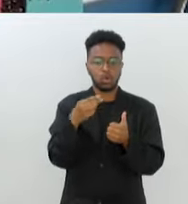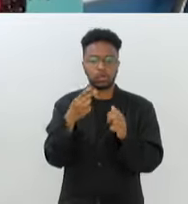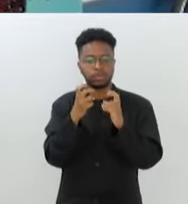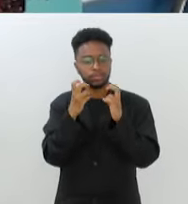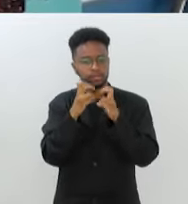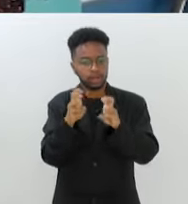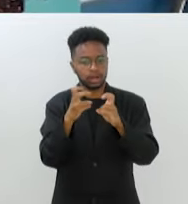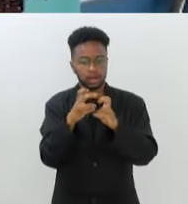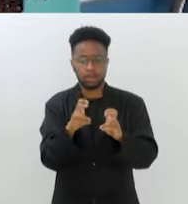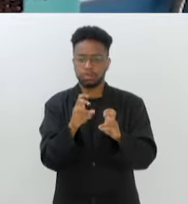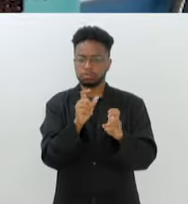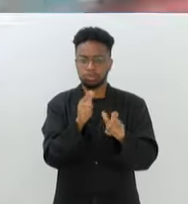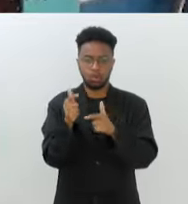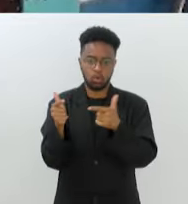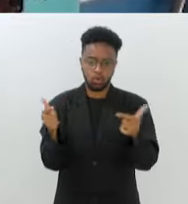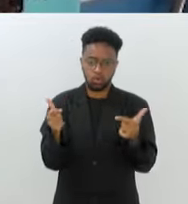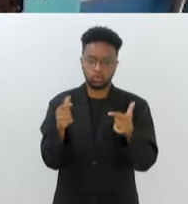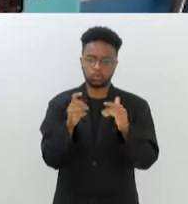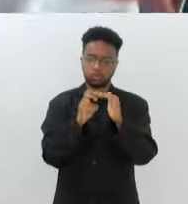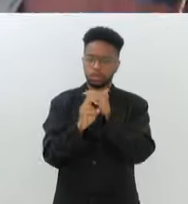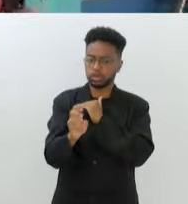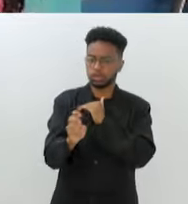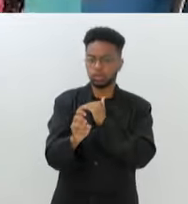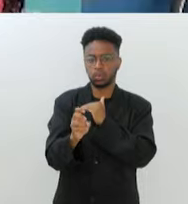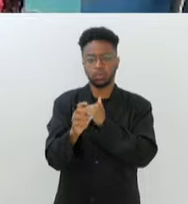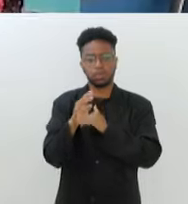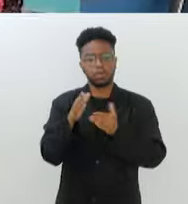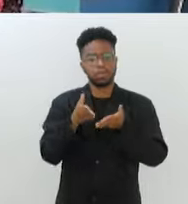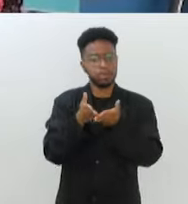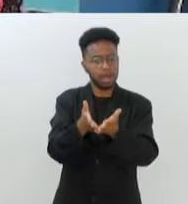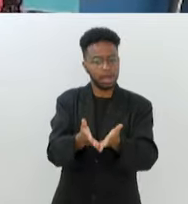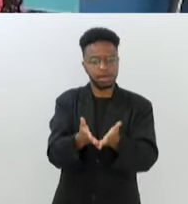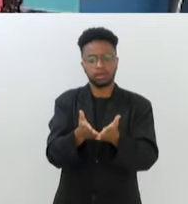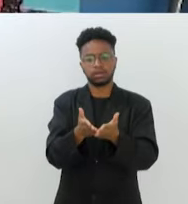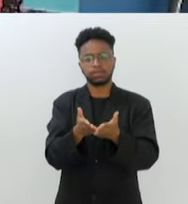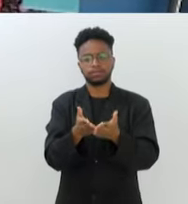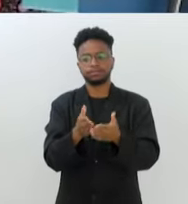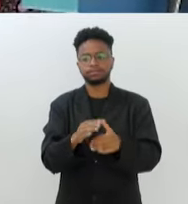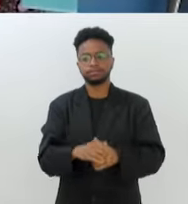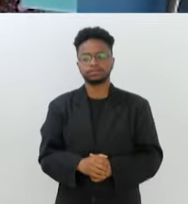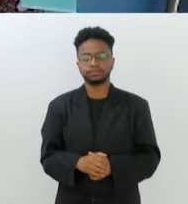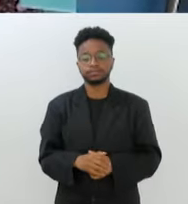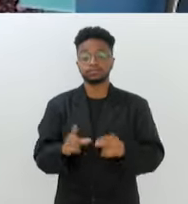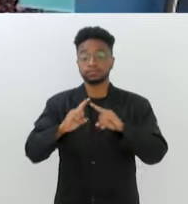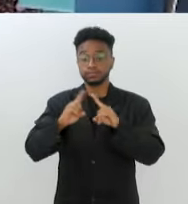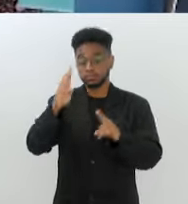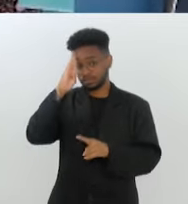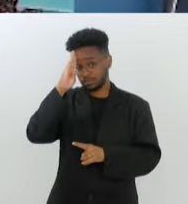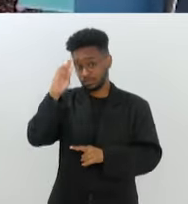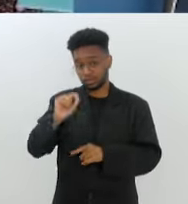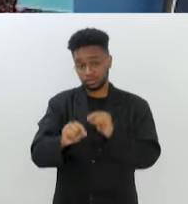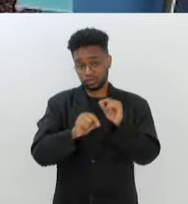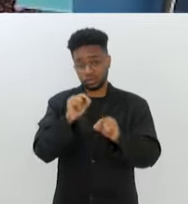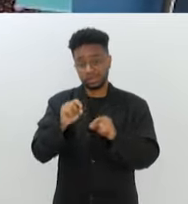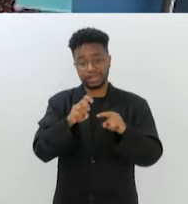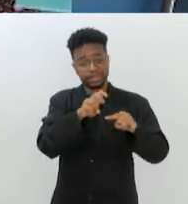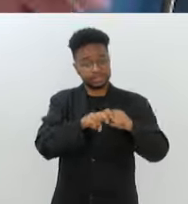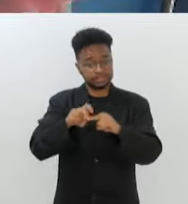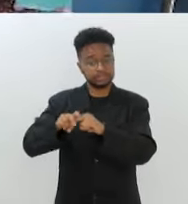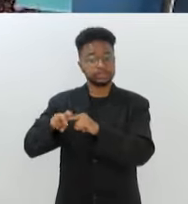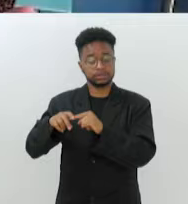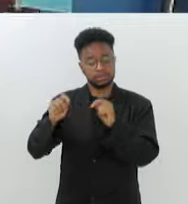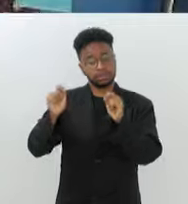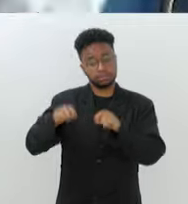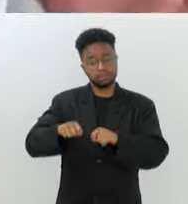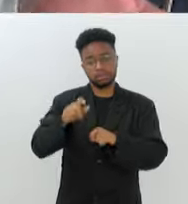trens, e no metrô, nas barcas, e a prioridade do assento para a pessoa idosa.